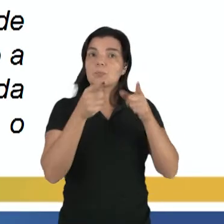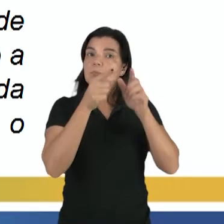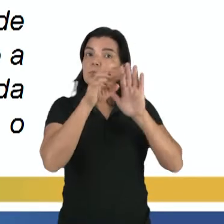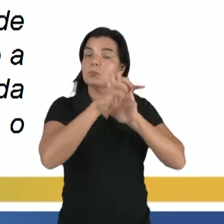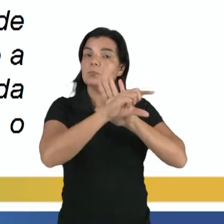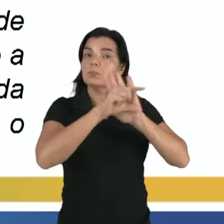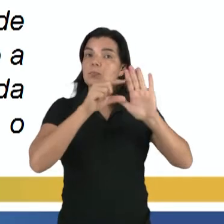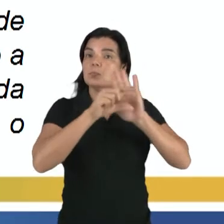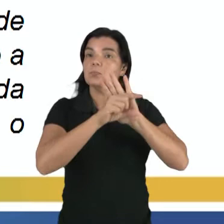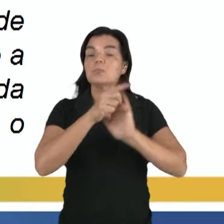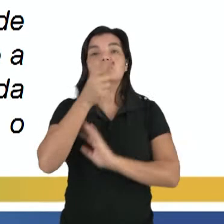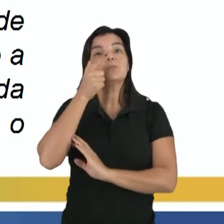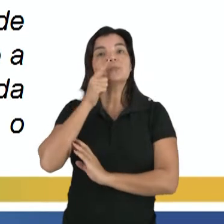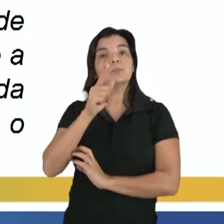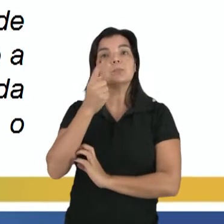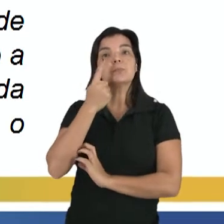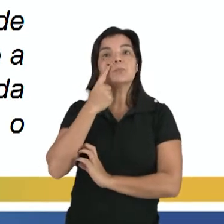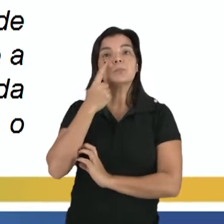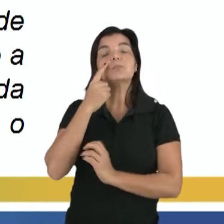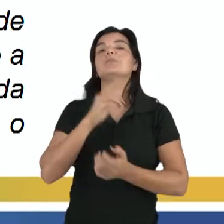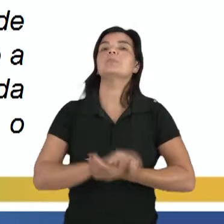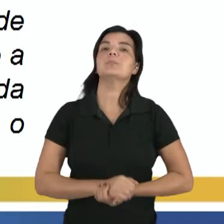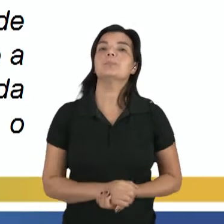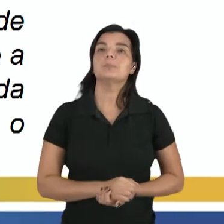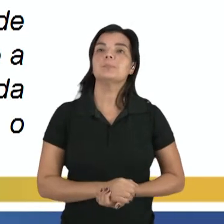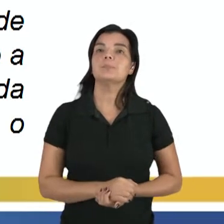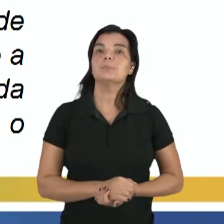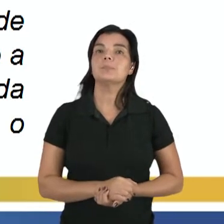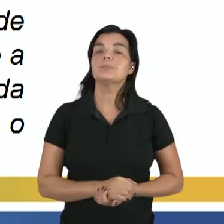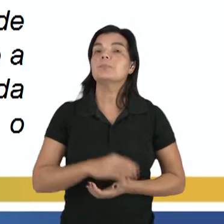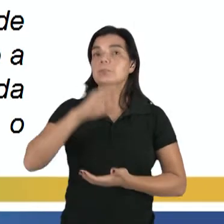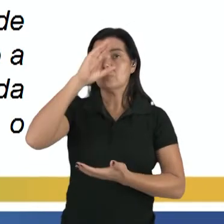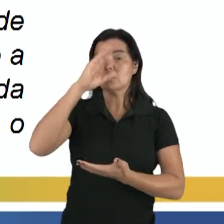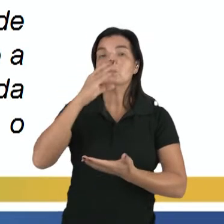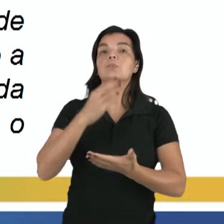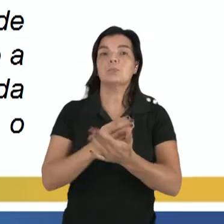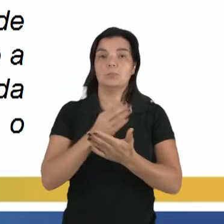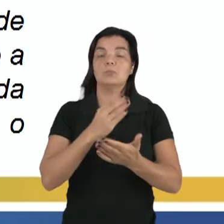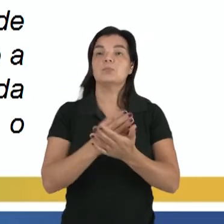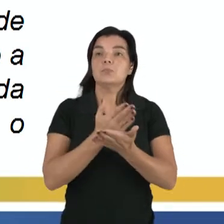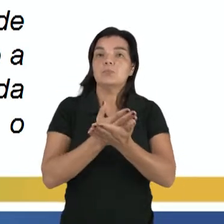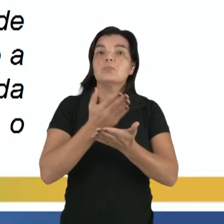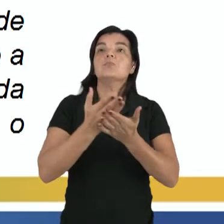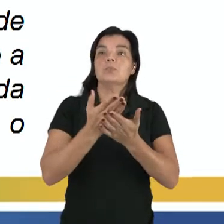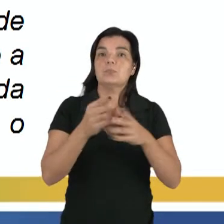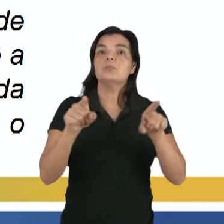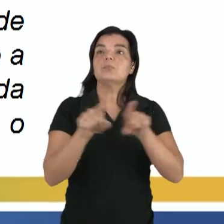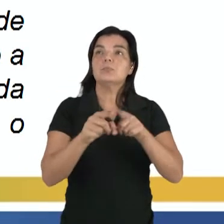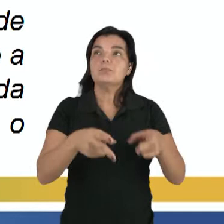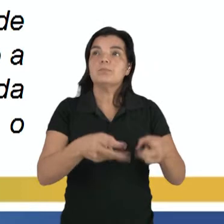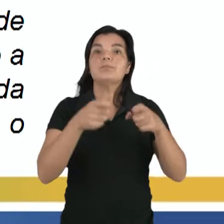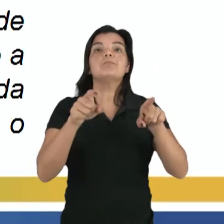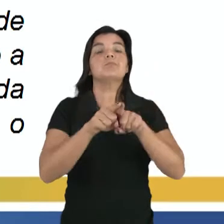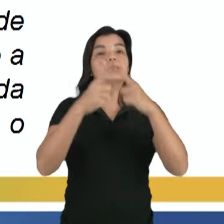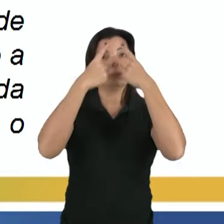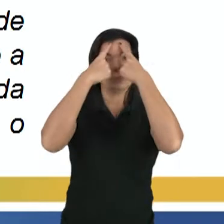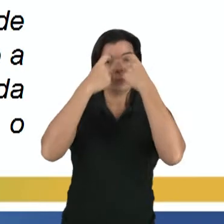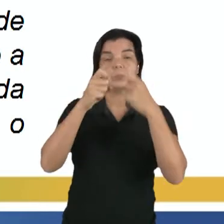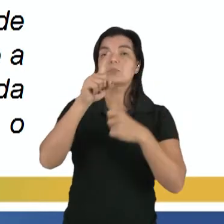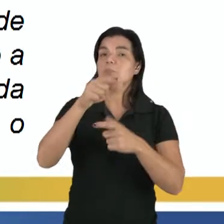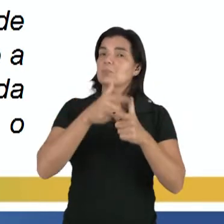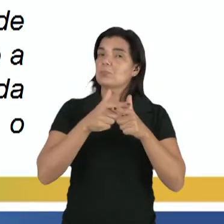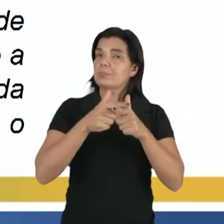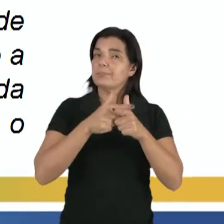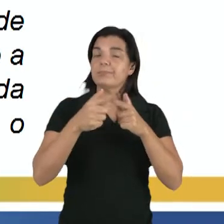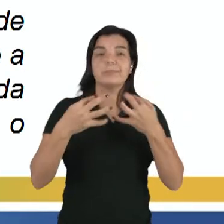pequeno trecho nós conseguimos identificar a tese dele, que seria a nossa introdução, né? Perceber que a